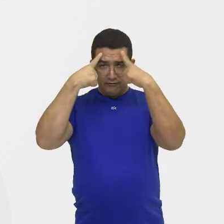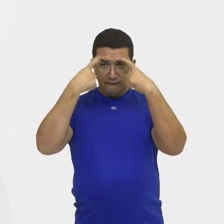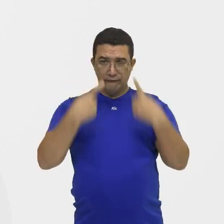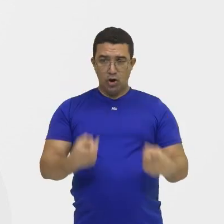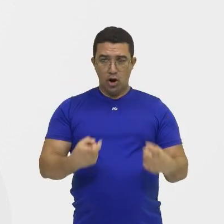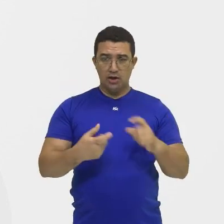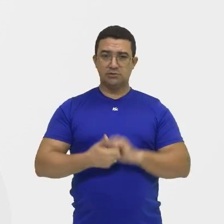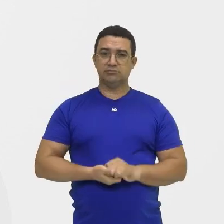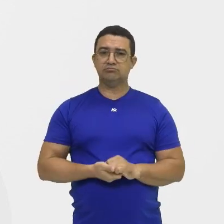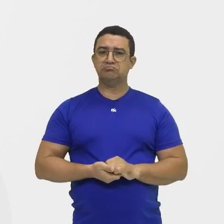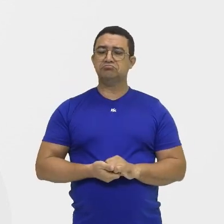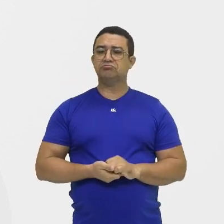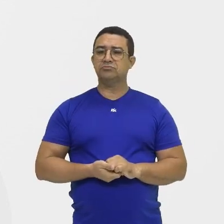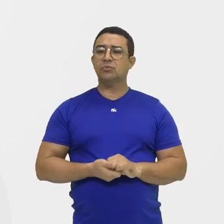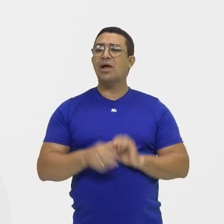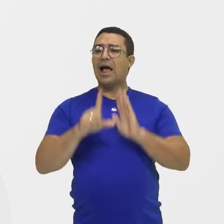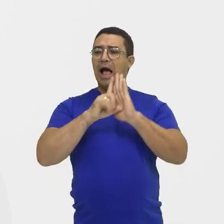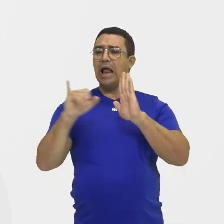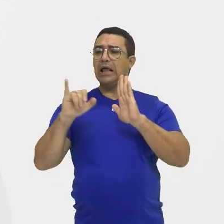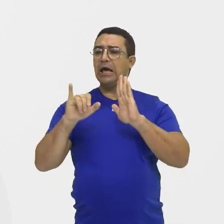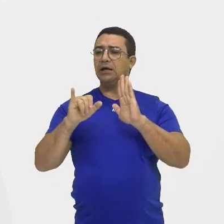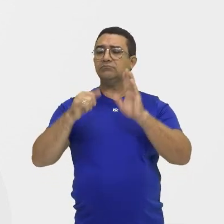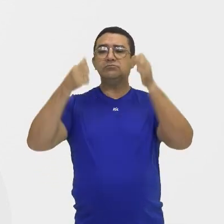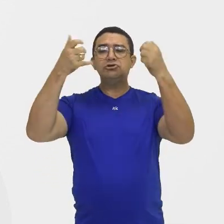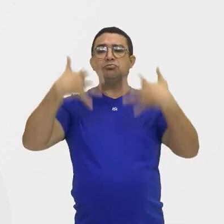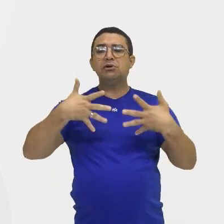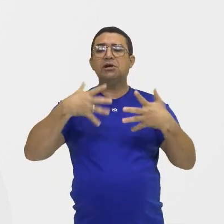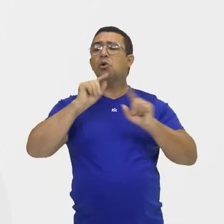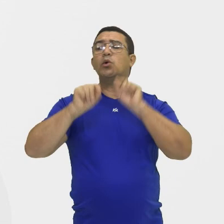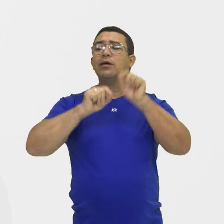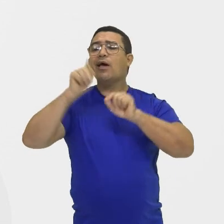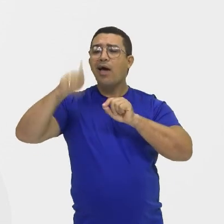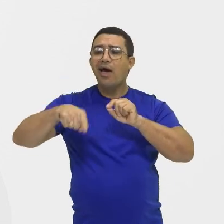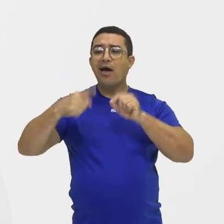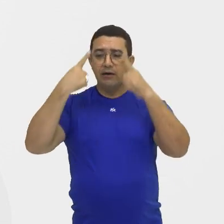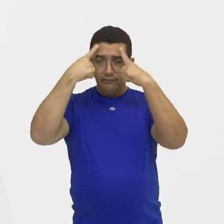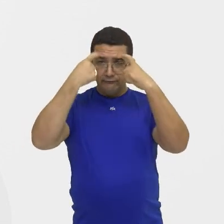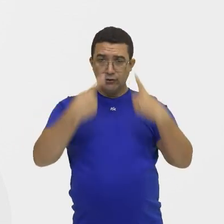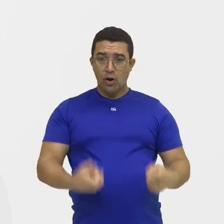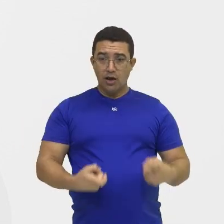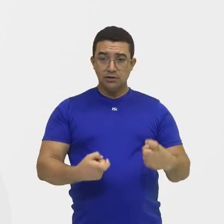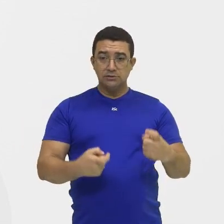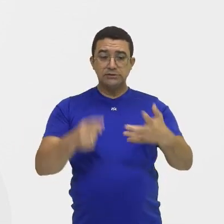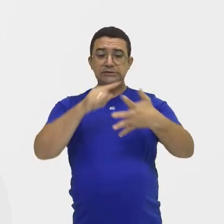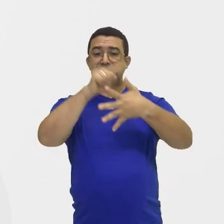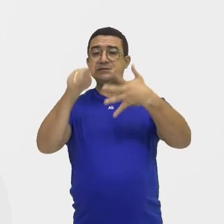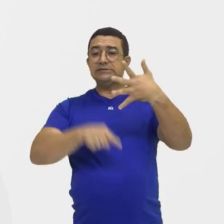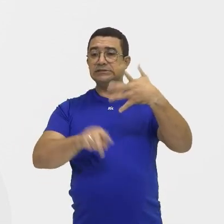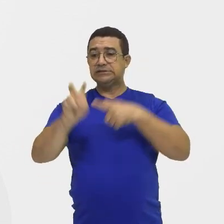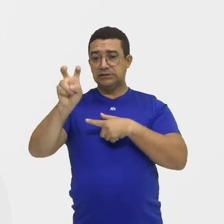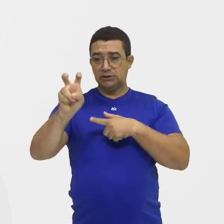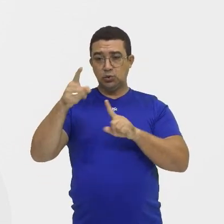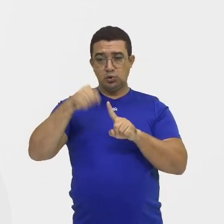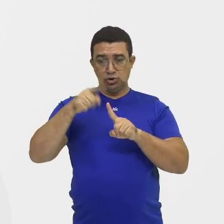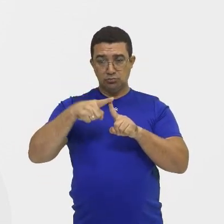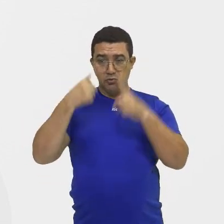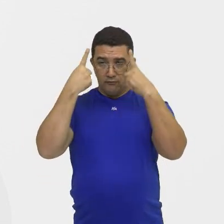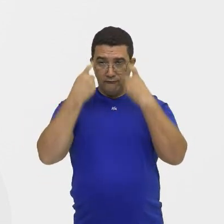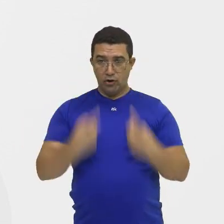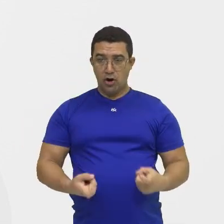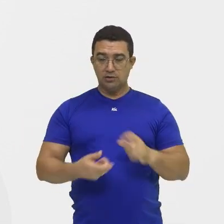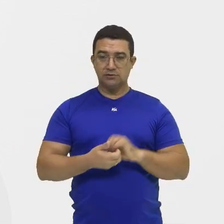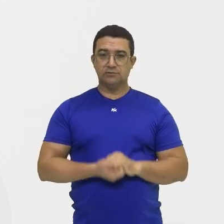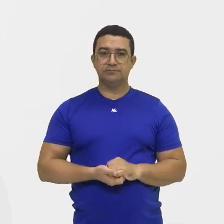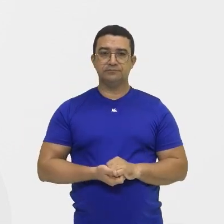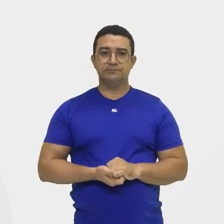seja, o que é que a lei define como sendo violência? São 5 os tipos de violência. Vamos ler? Todo mundo